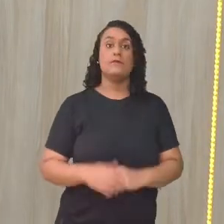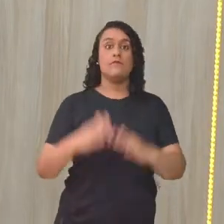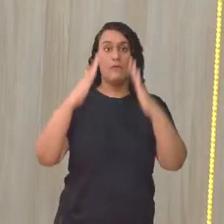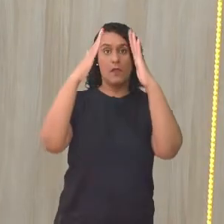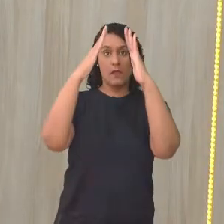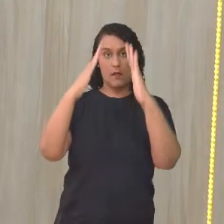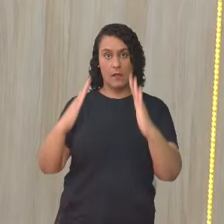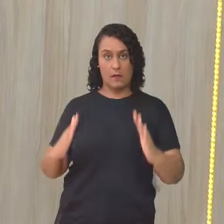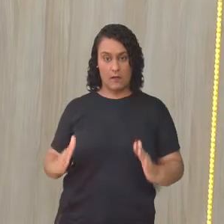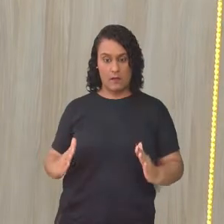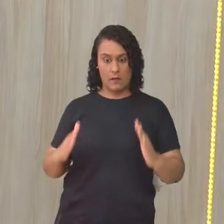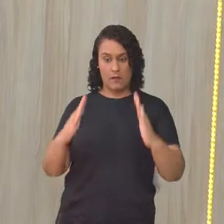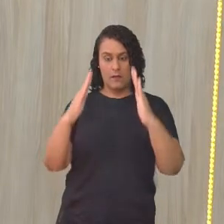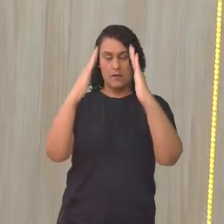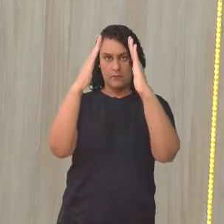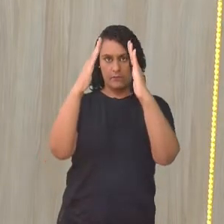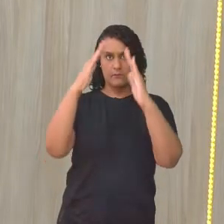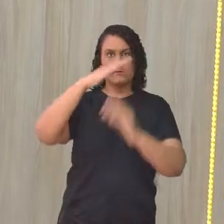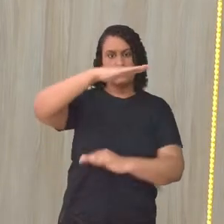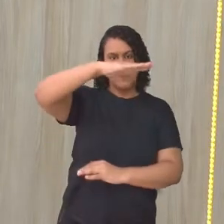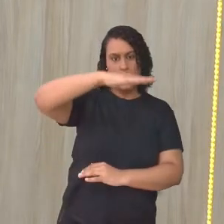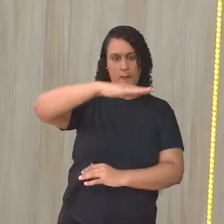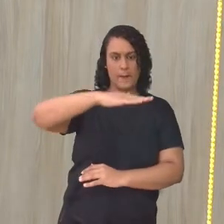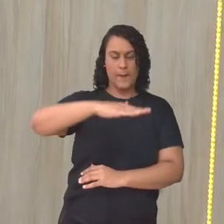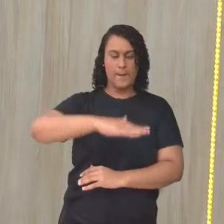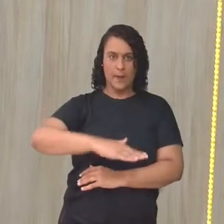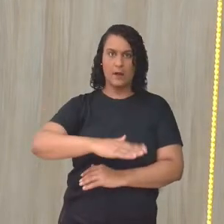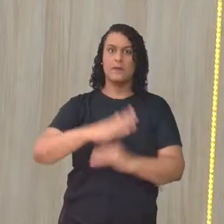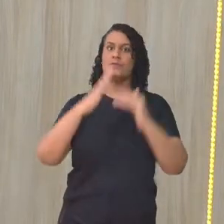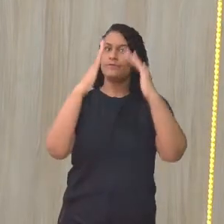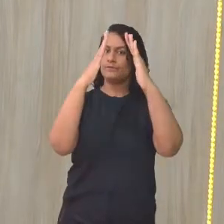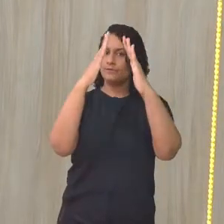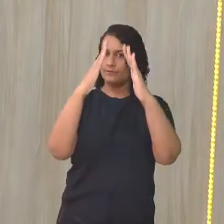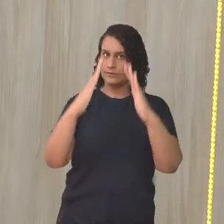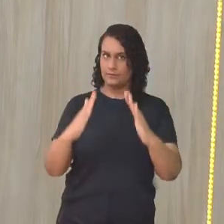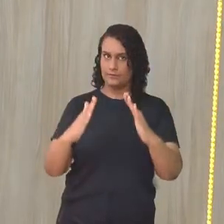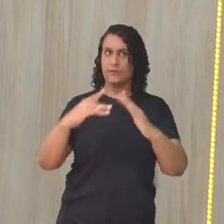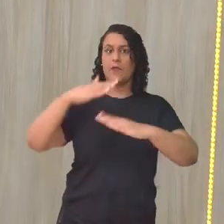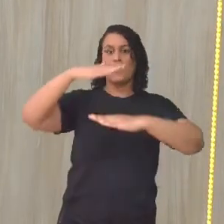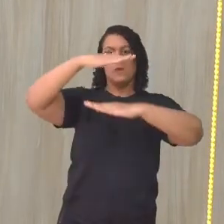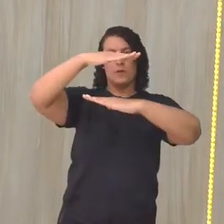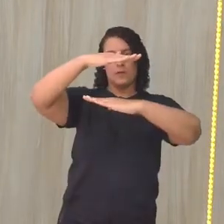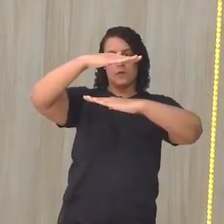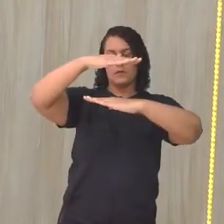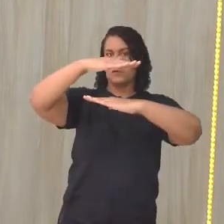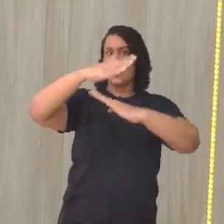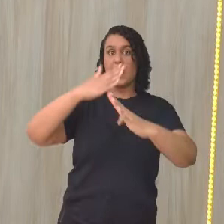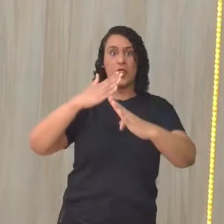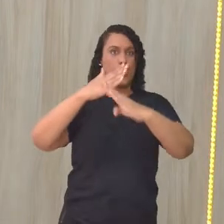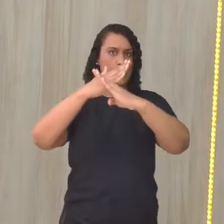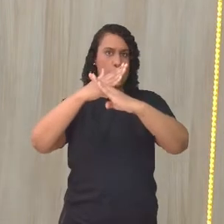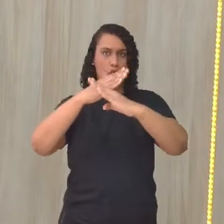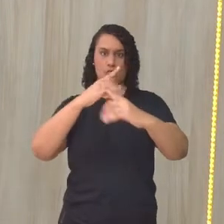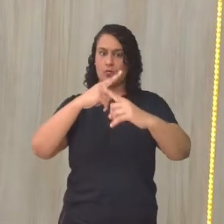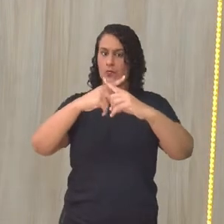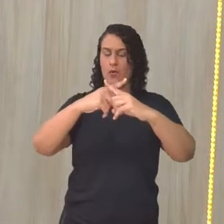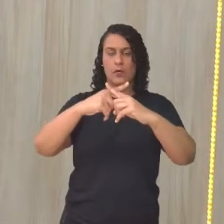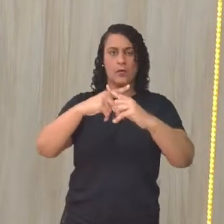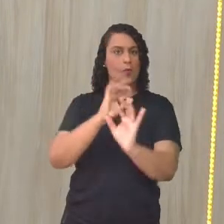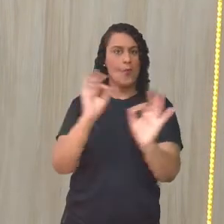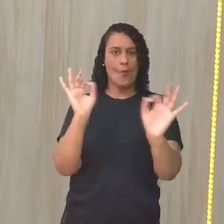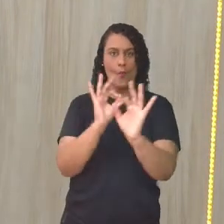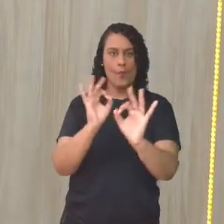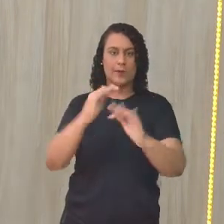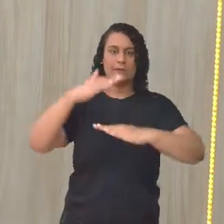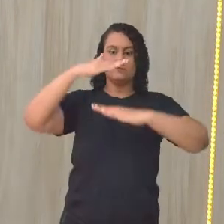paralelas cortadas por transversais. Ó, retas paralelas são aquelas retas que não se cruzam, não cruzam de jeito nenhum,